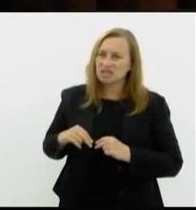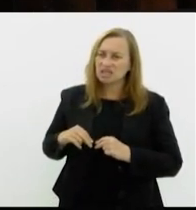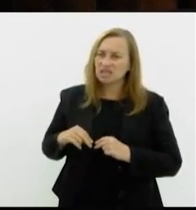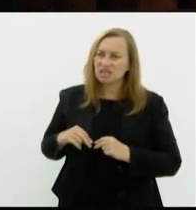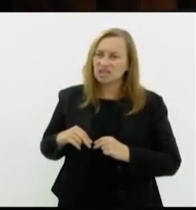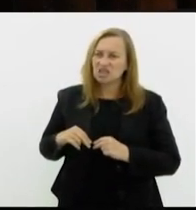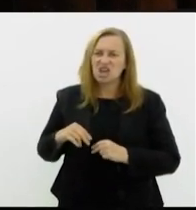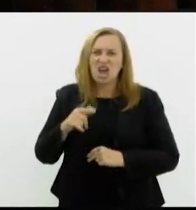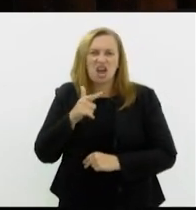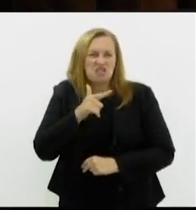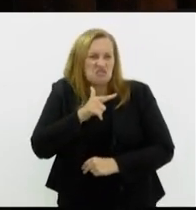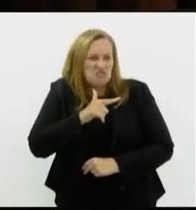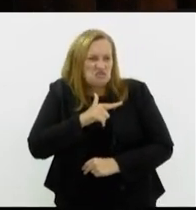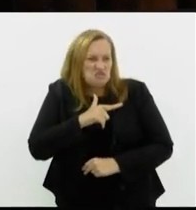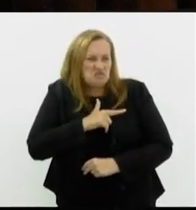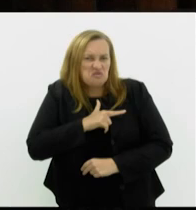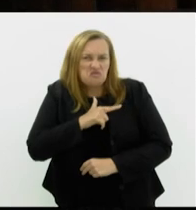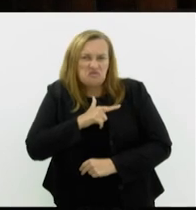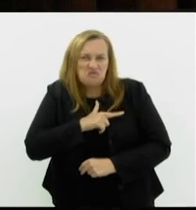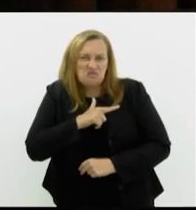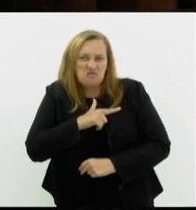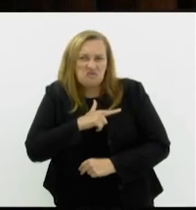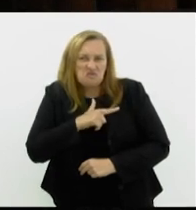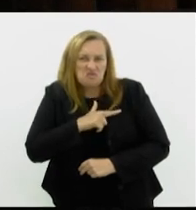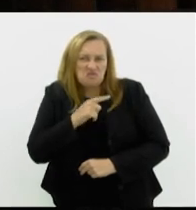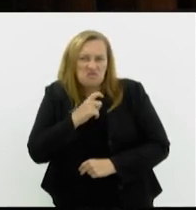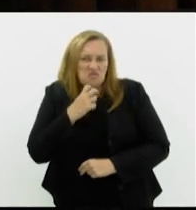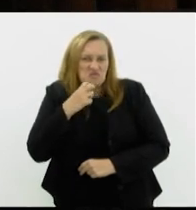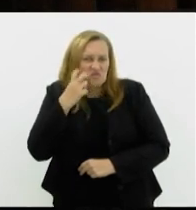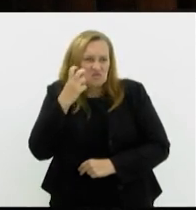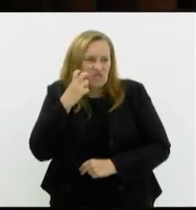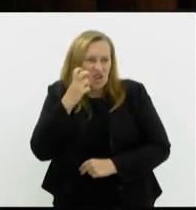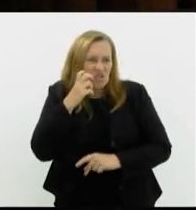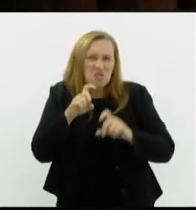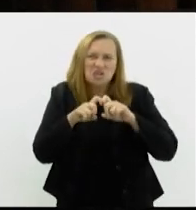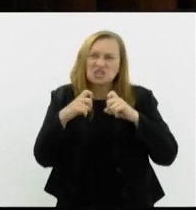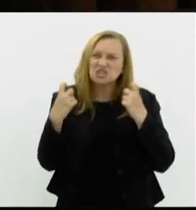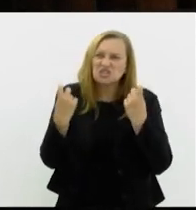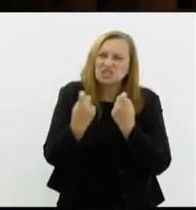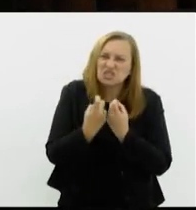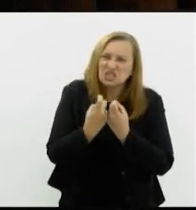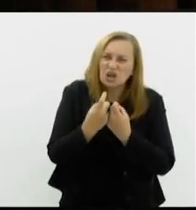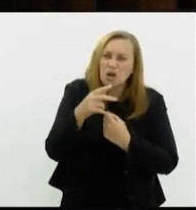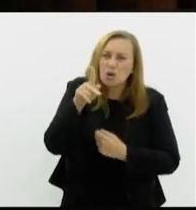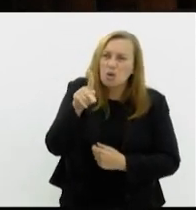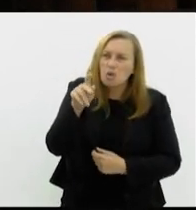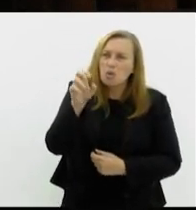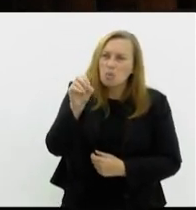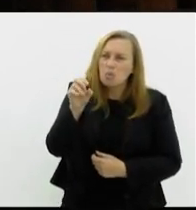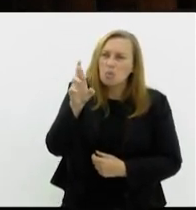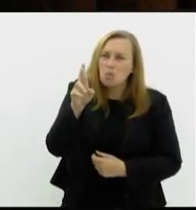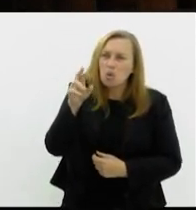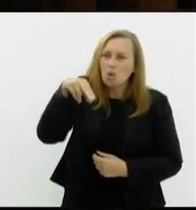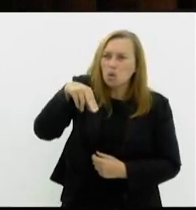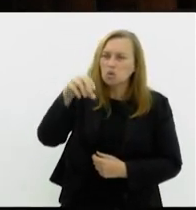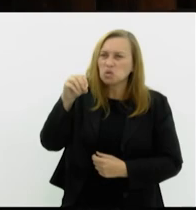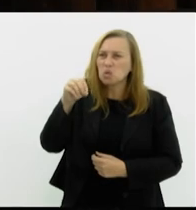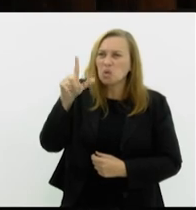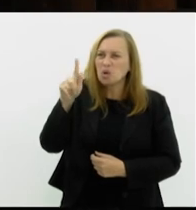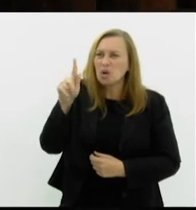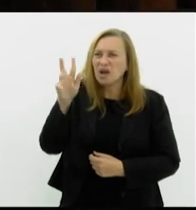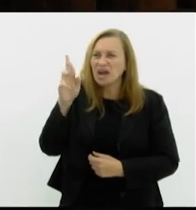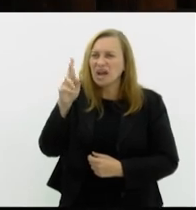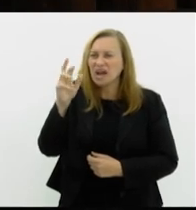tamanha pouca vergonha, tamanha sexualização, tamanha pornografia, e que cá entre nós, ter